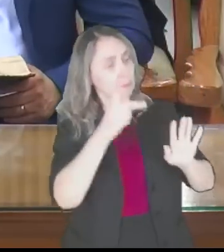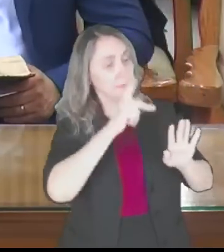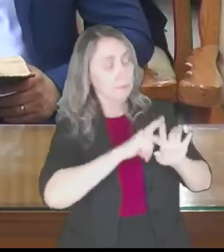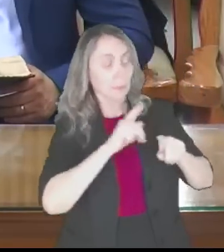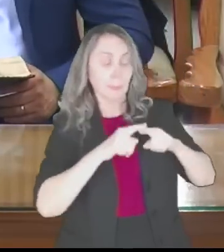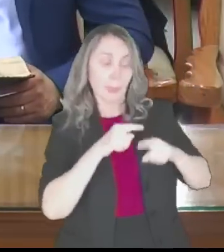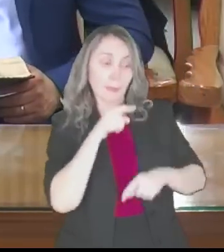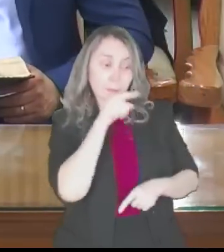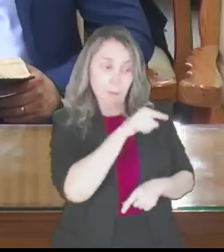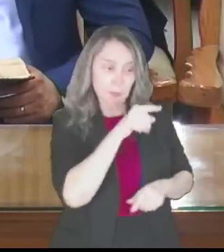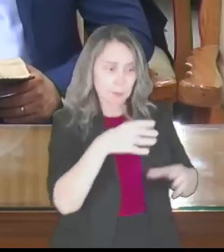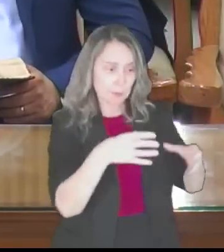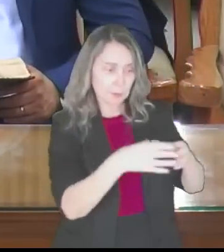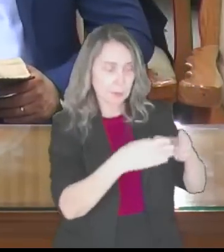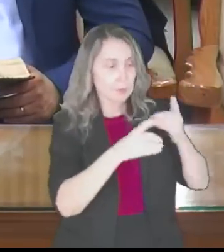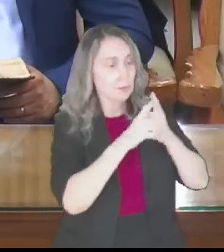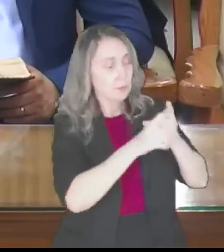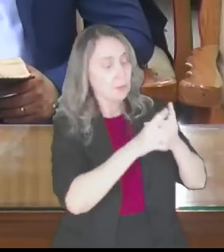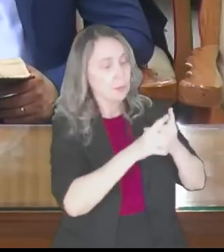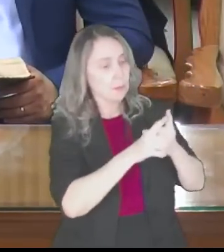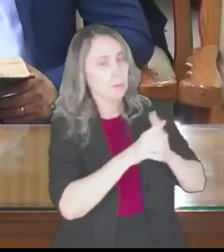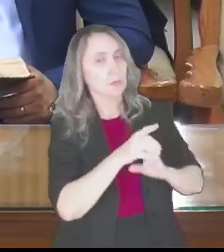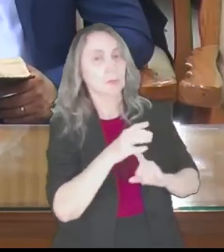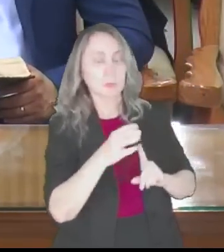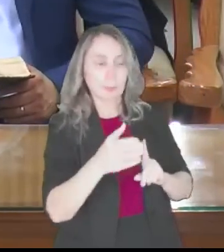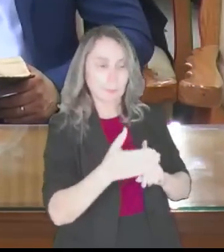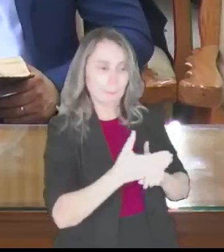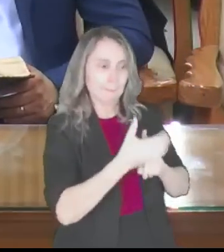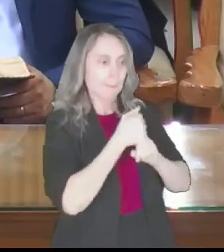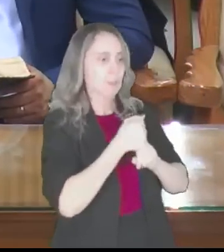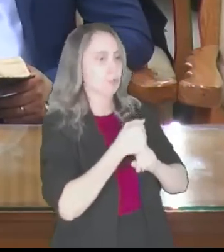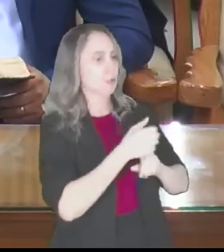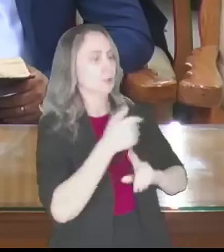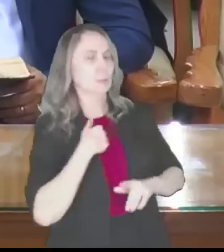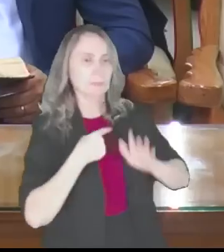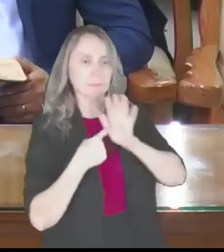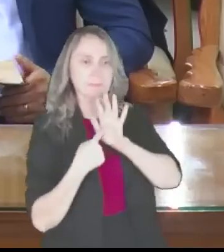conhecer mistérios.